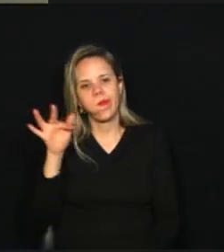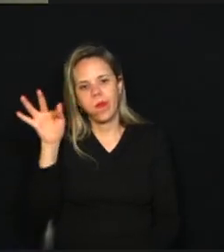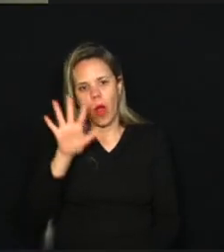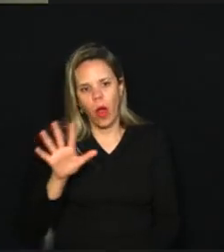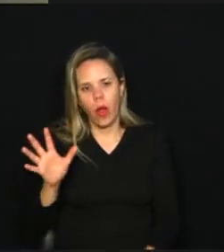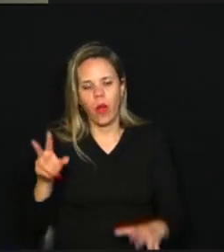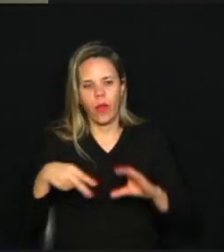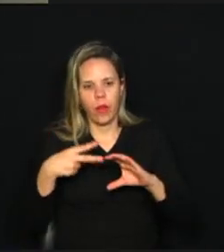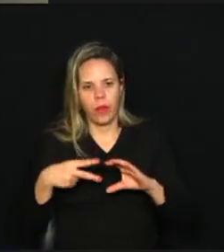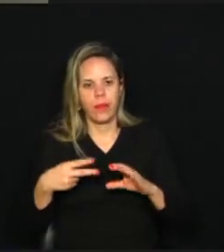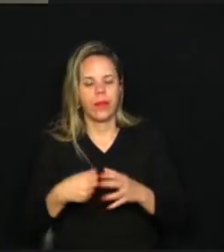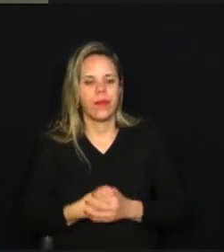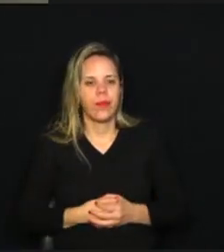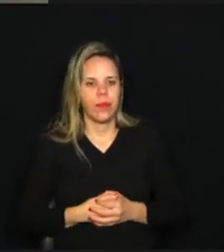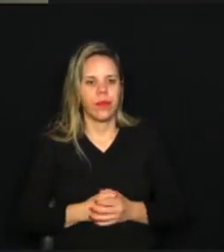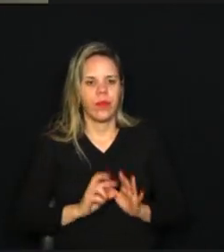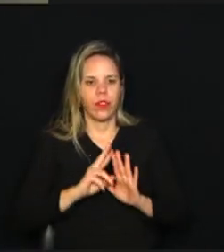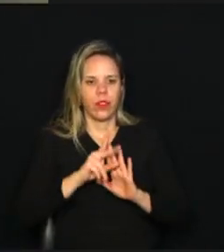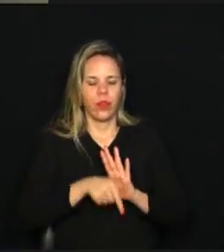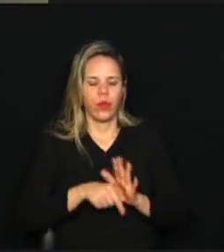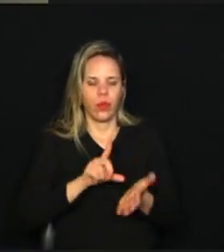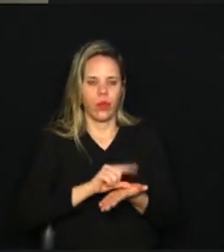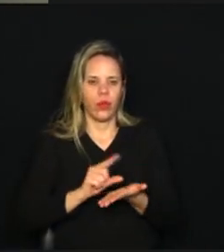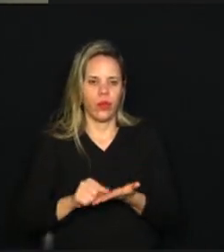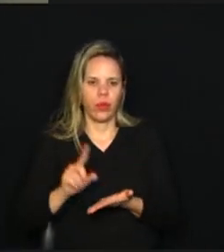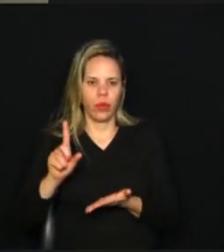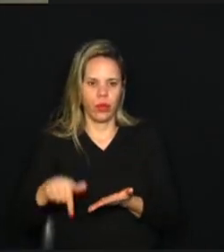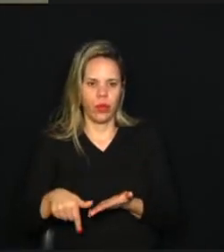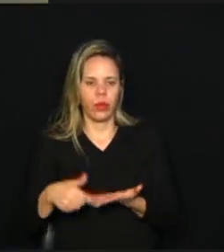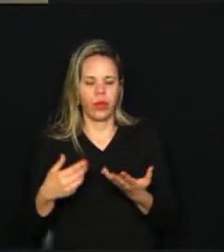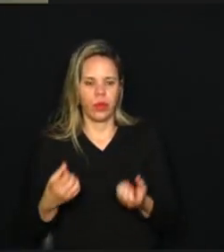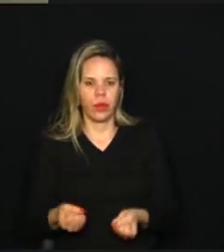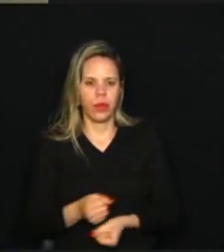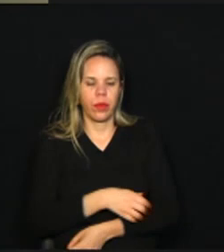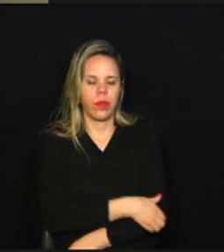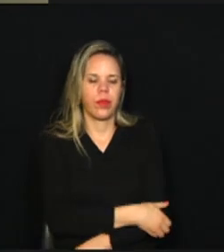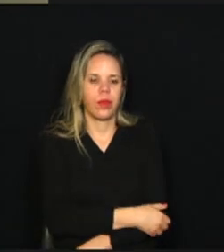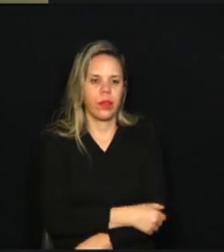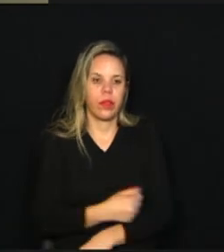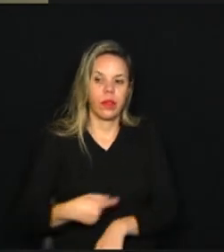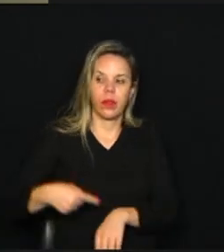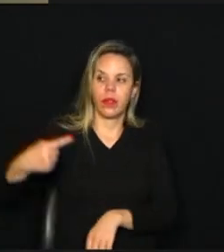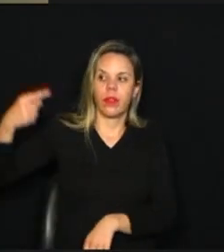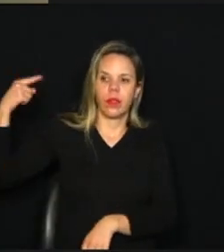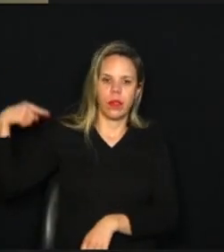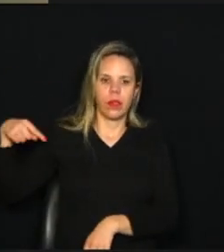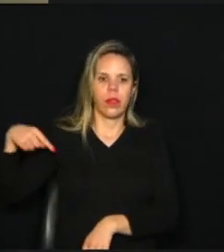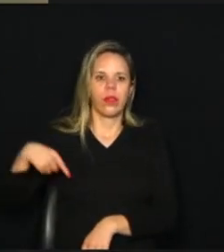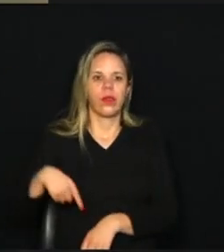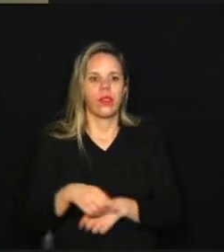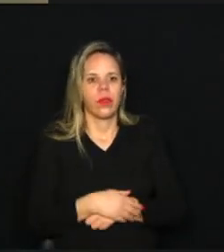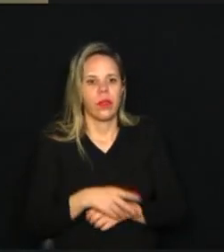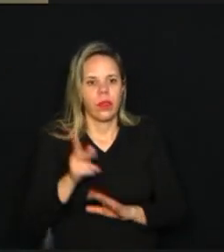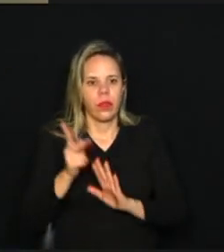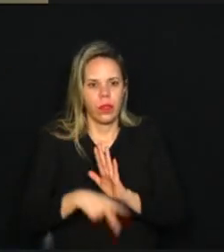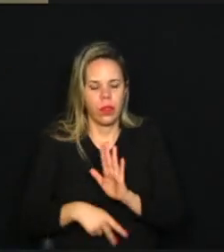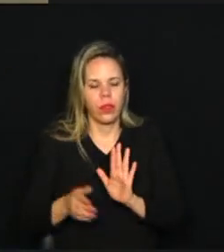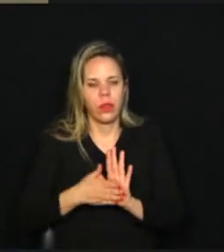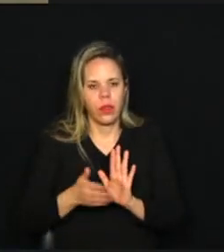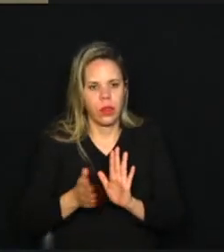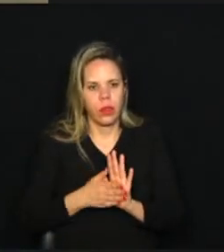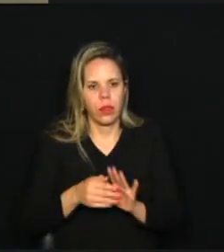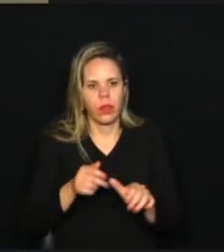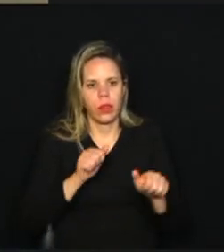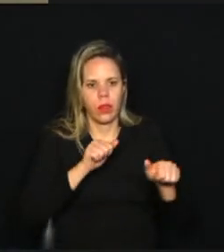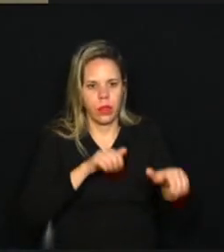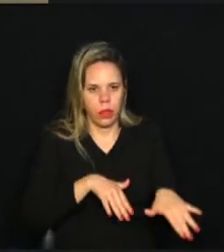que vários desses artigos são contemplados. Naquela época, né, esse projeto foi proposto em